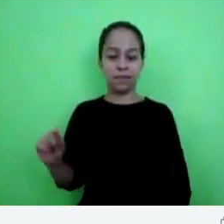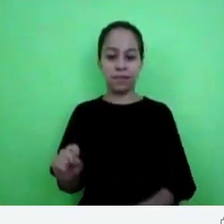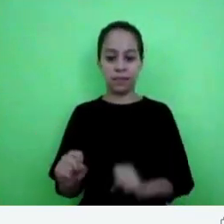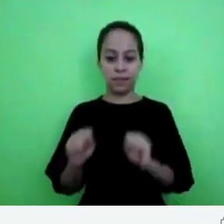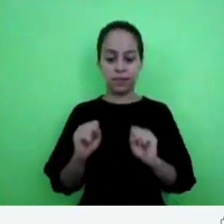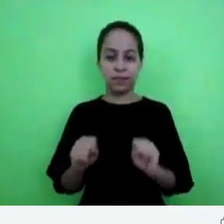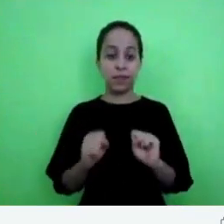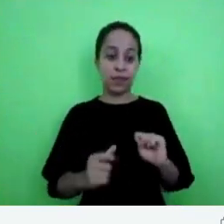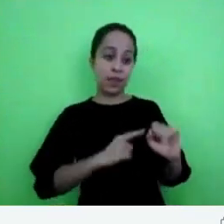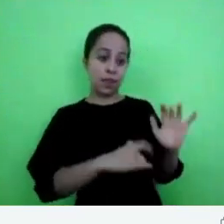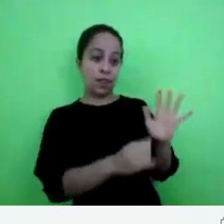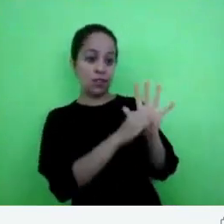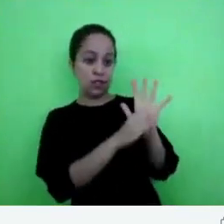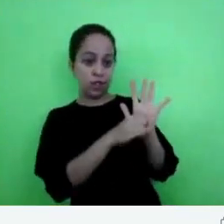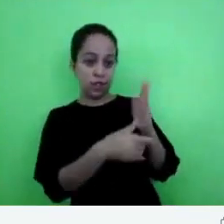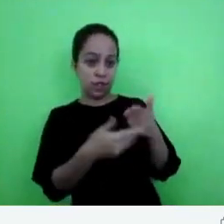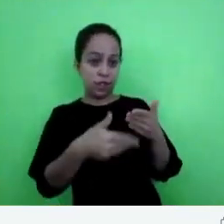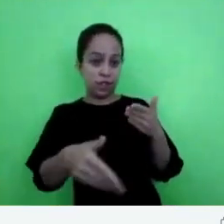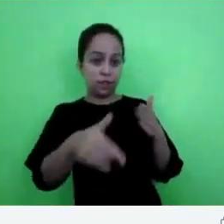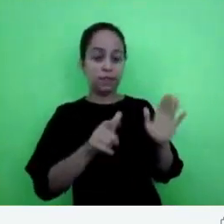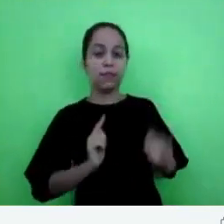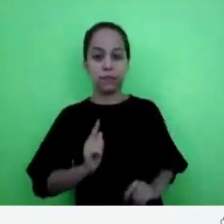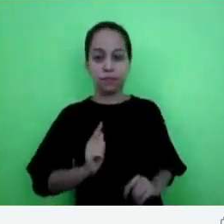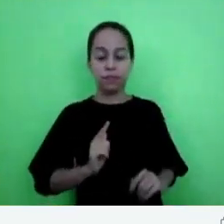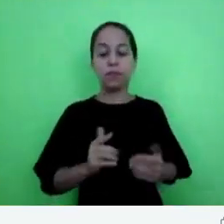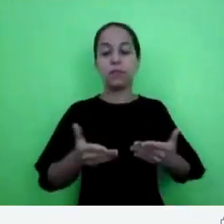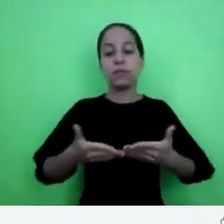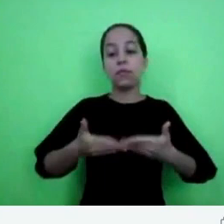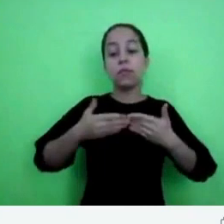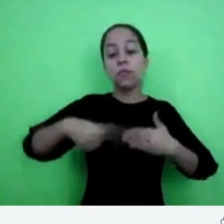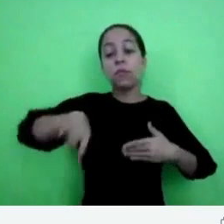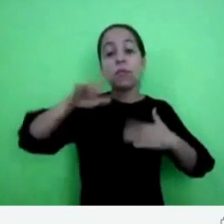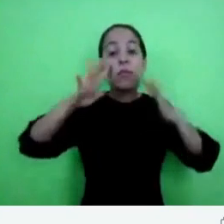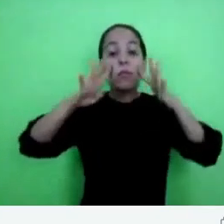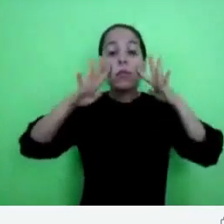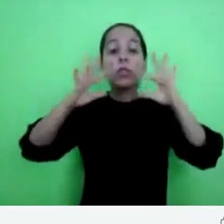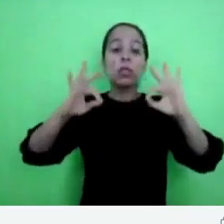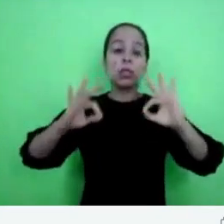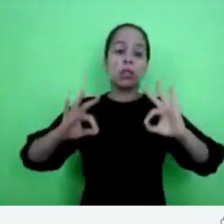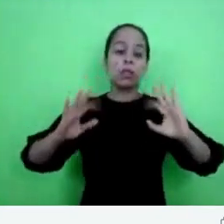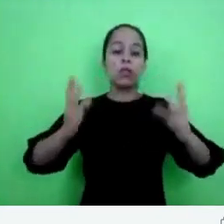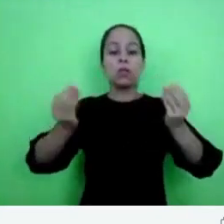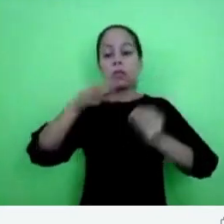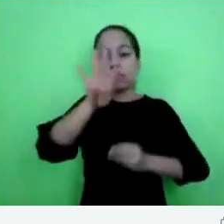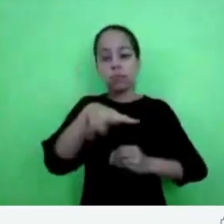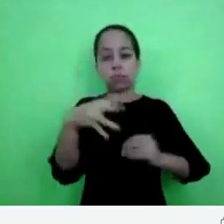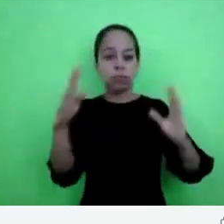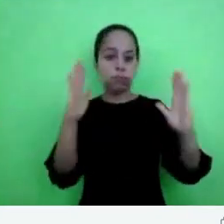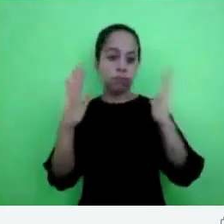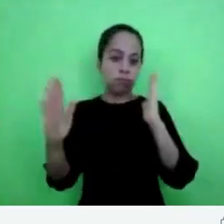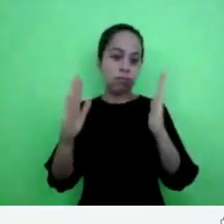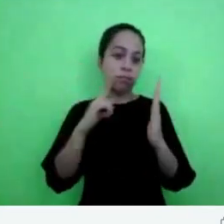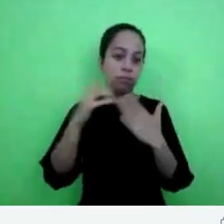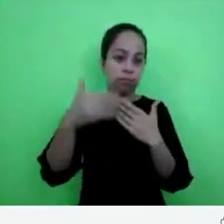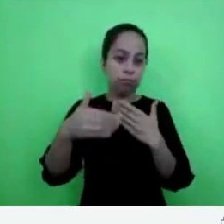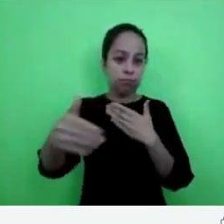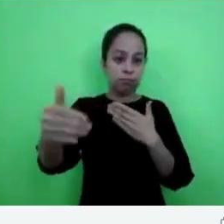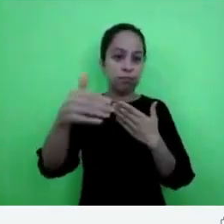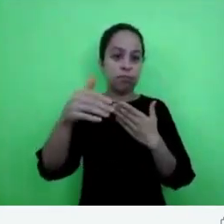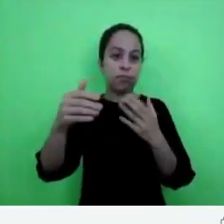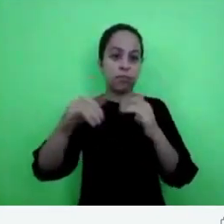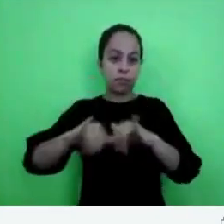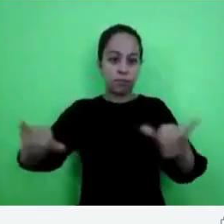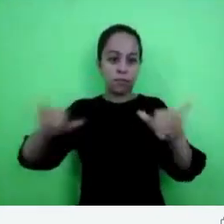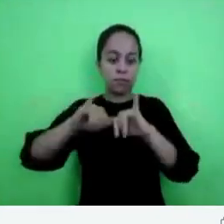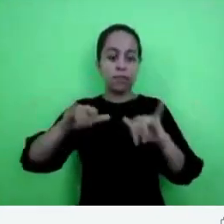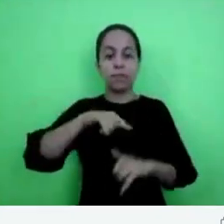edital. E observem também os cronogramas, né? Acompanhem lá as publicações, próximas publicações através do cronograma, tá